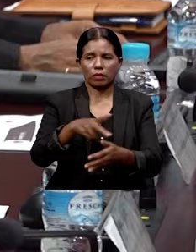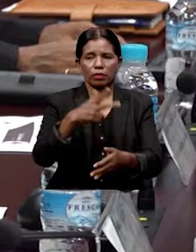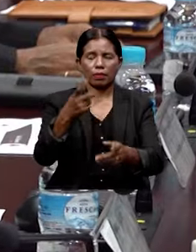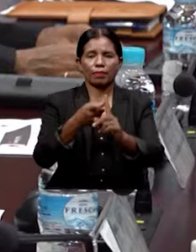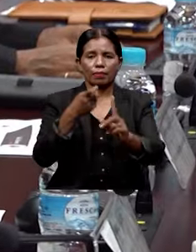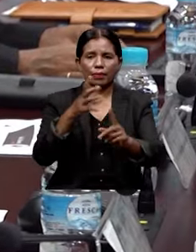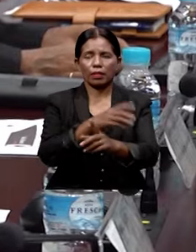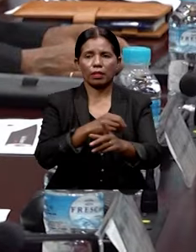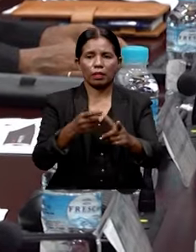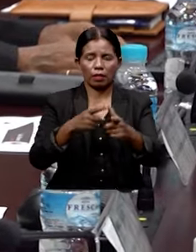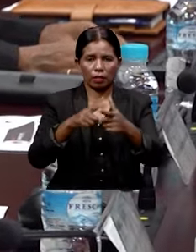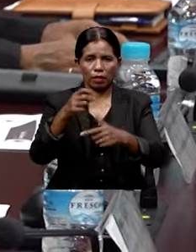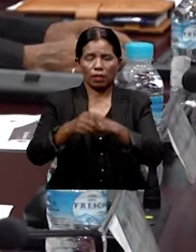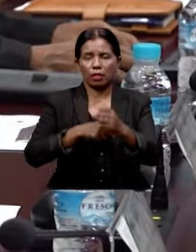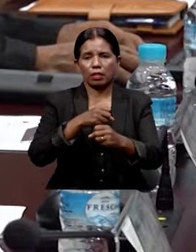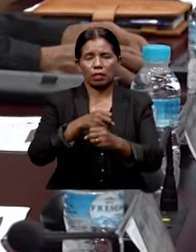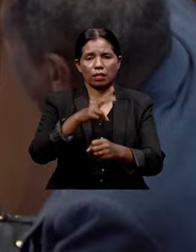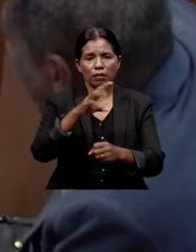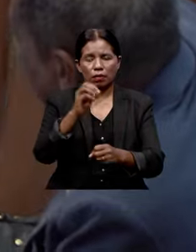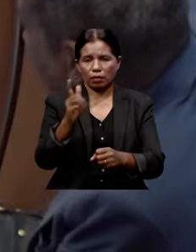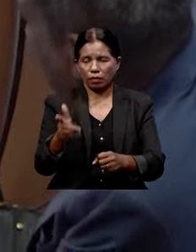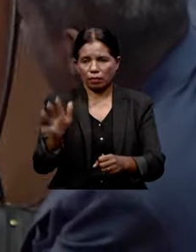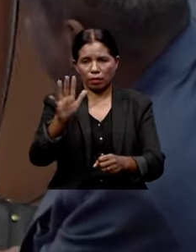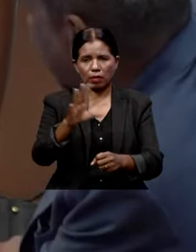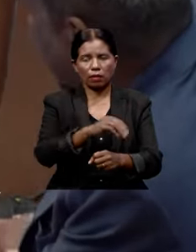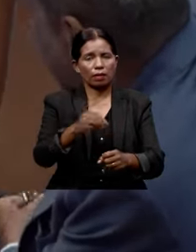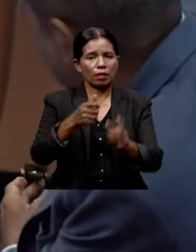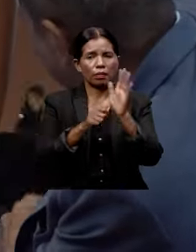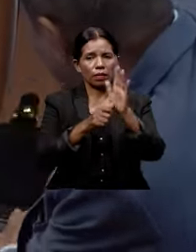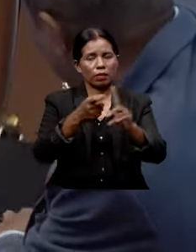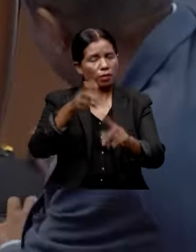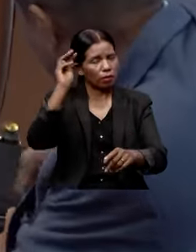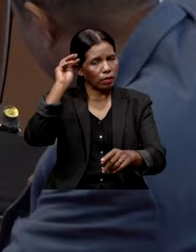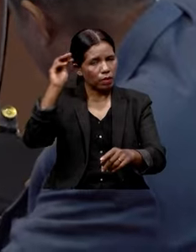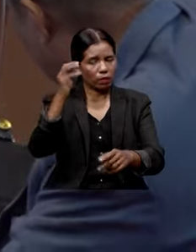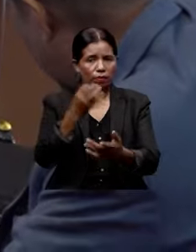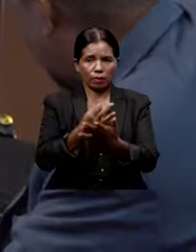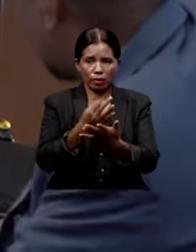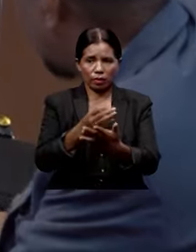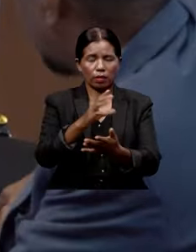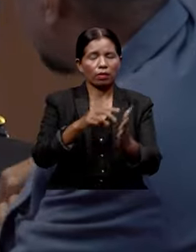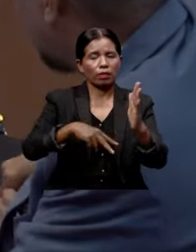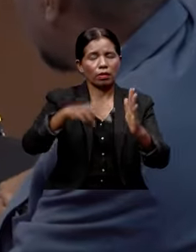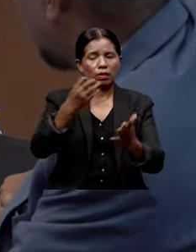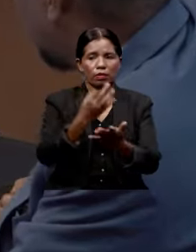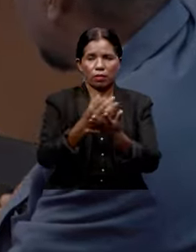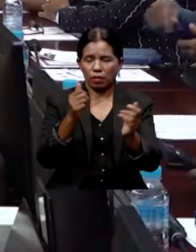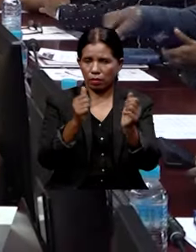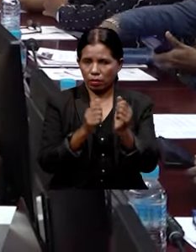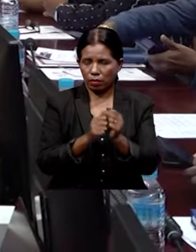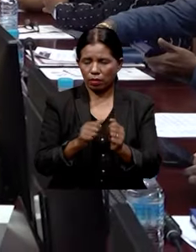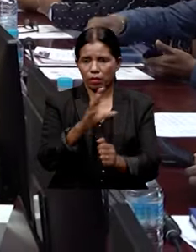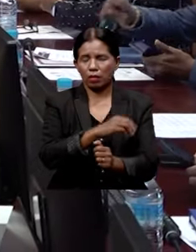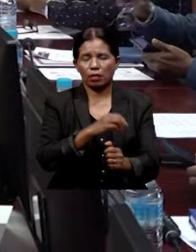lei Orçamento Geral do Estado, Tina Rihon Rua, Onesten Lima, deve apresentar Rússia Ministro das Finanças, Santina Viegas Cardoso, o valor total dólar americano,